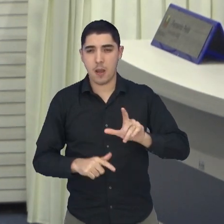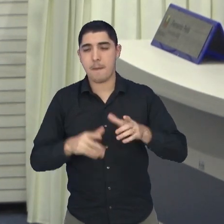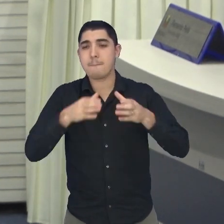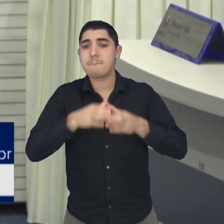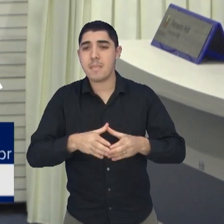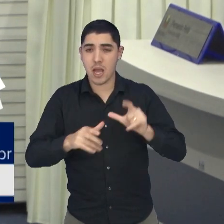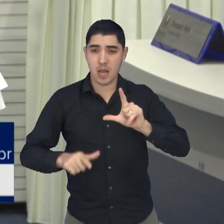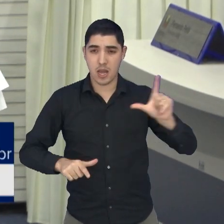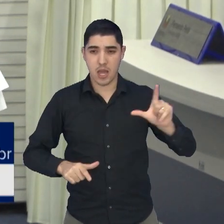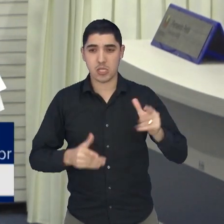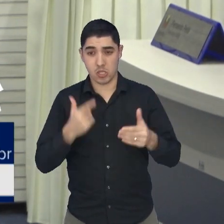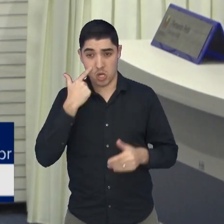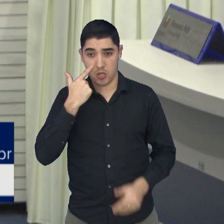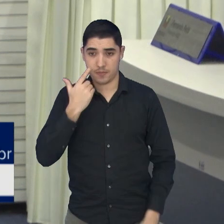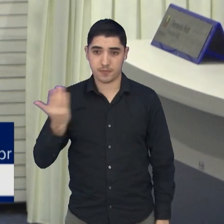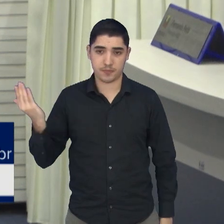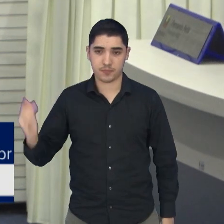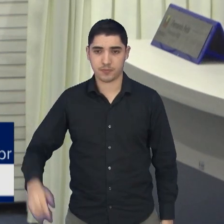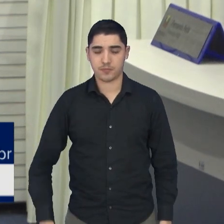Tiago.